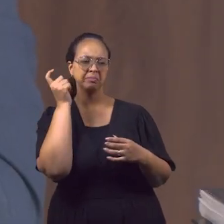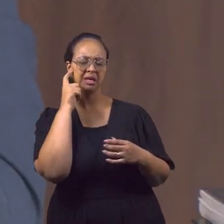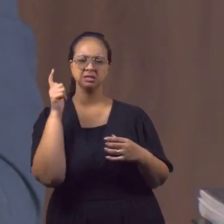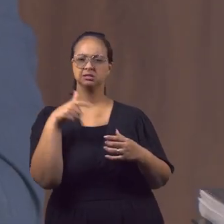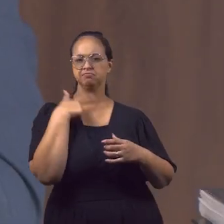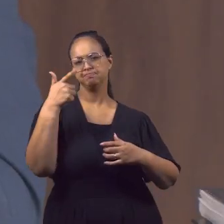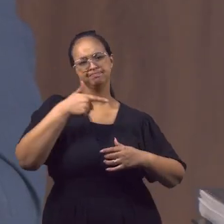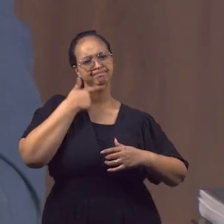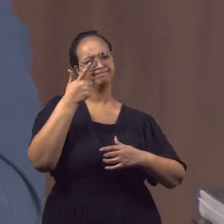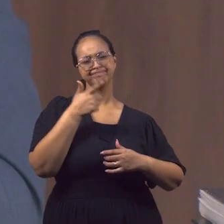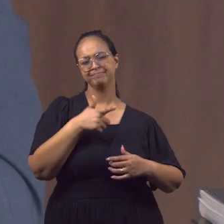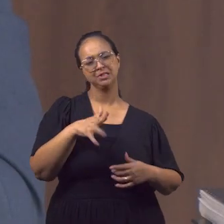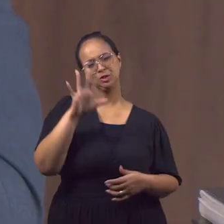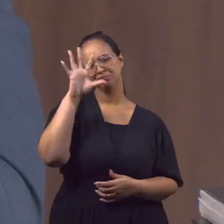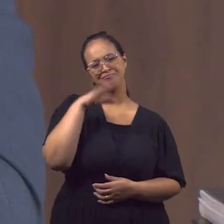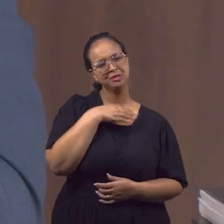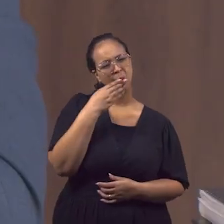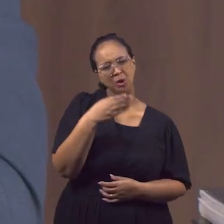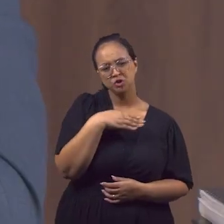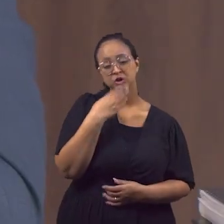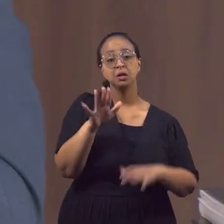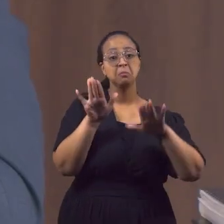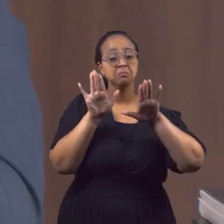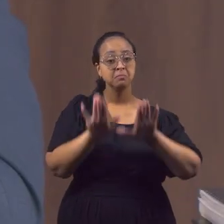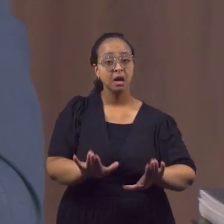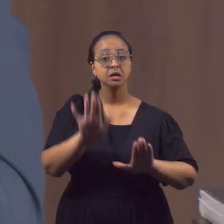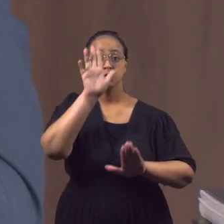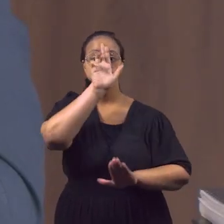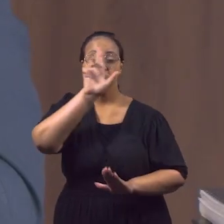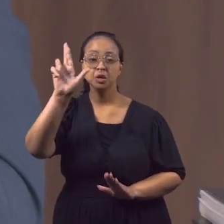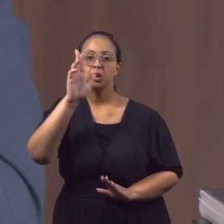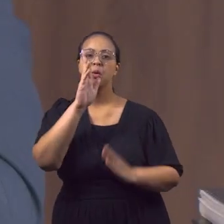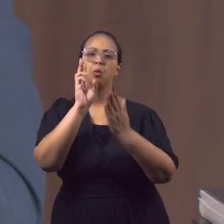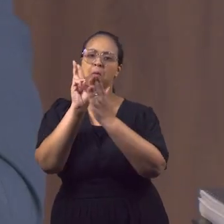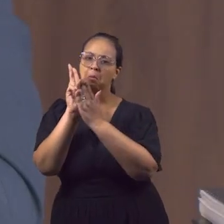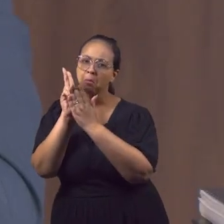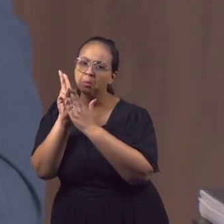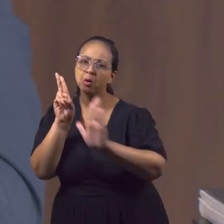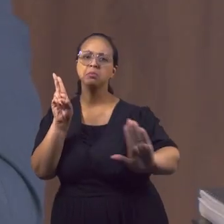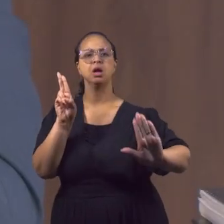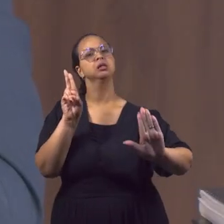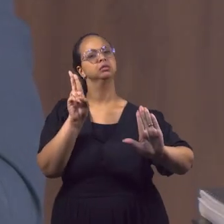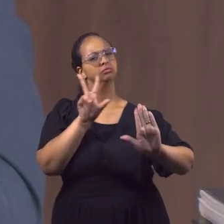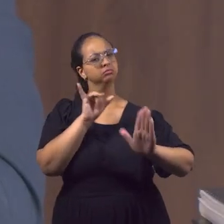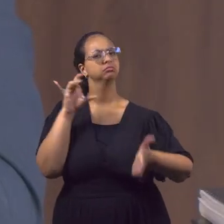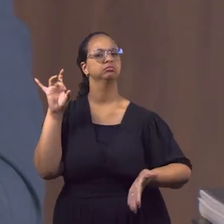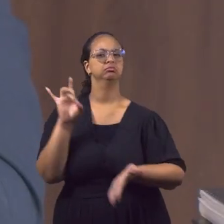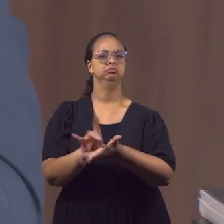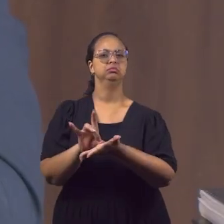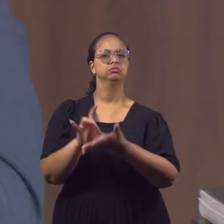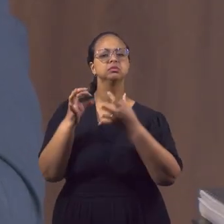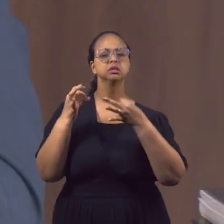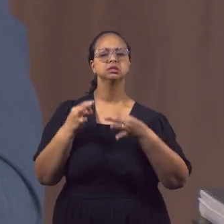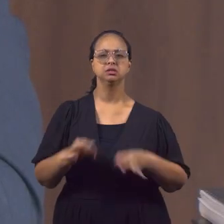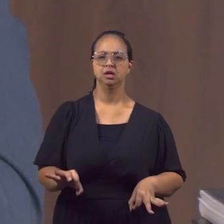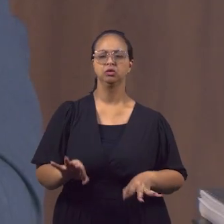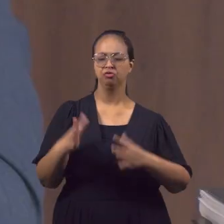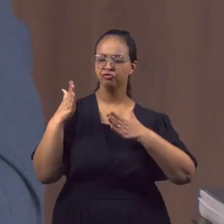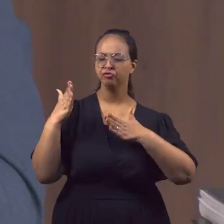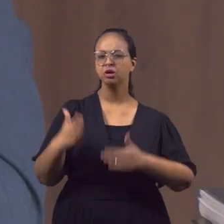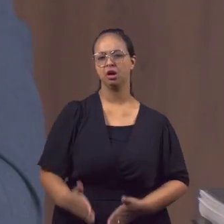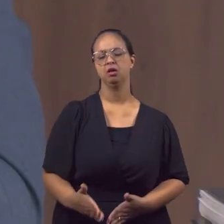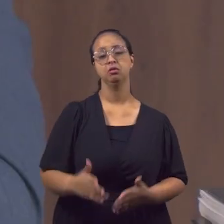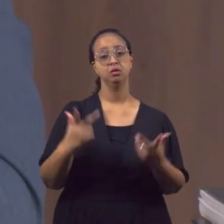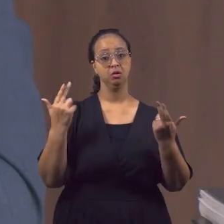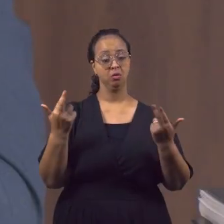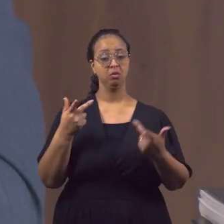pensamos até que não vai acontecer, mas o Senhor zela pela sua palavra. E a